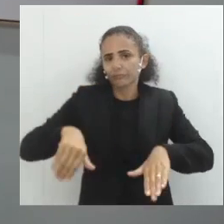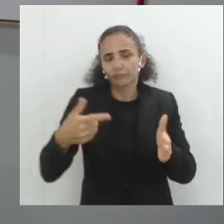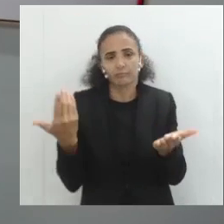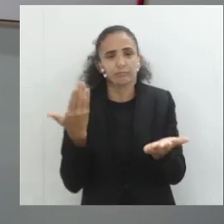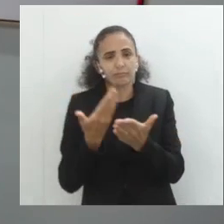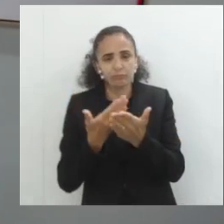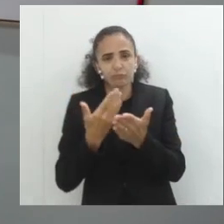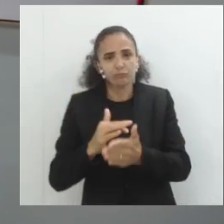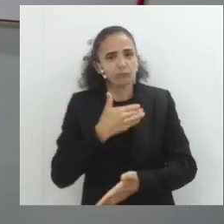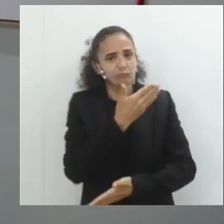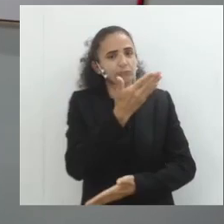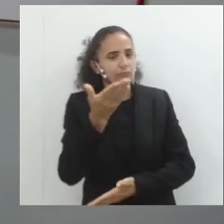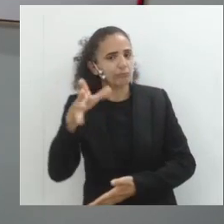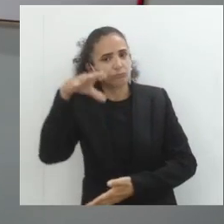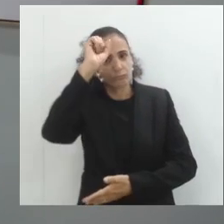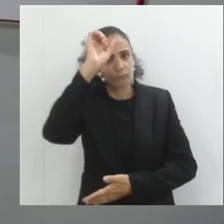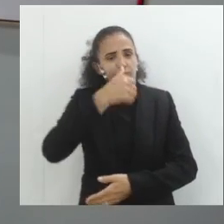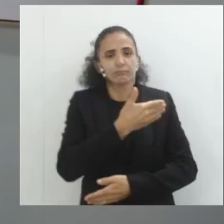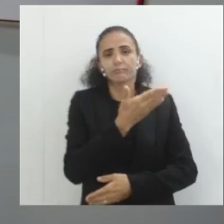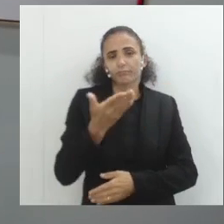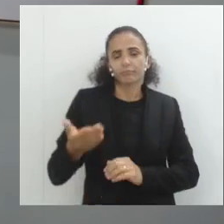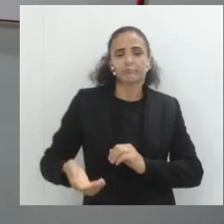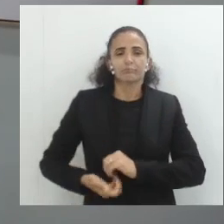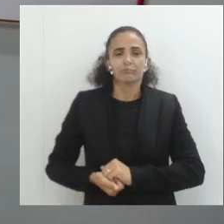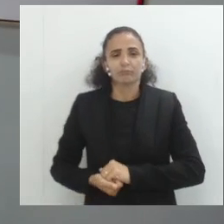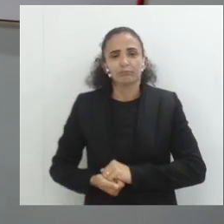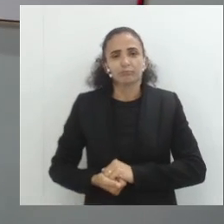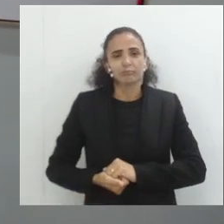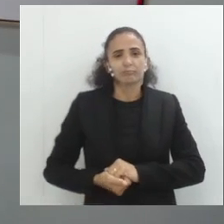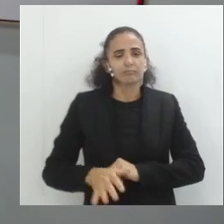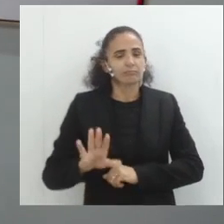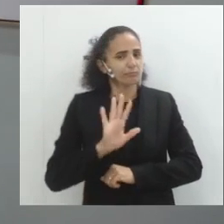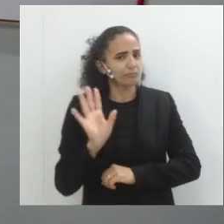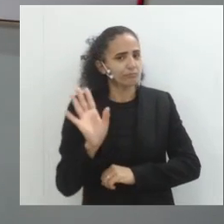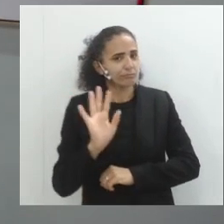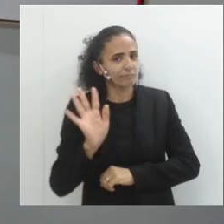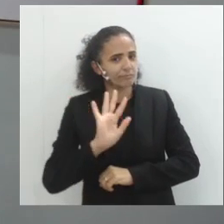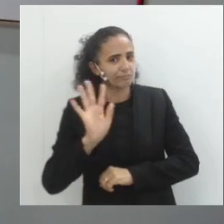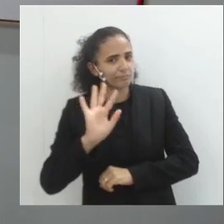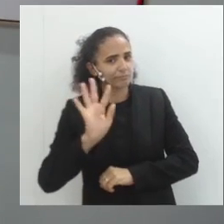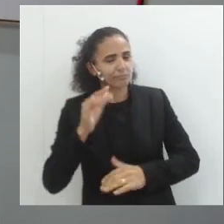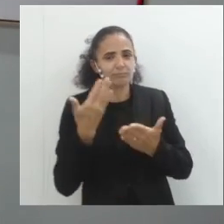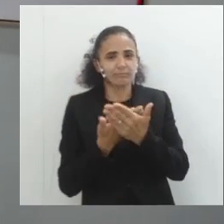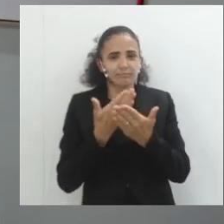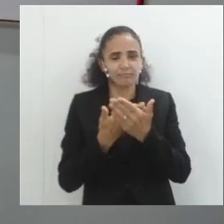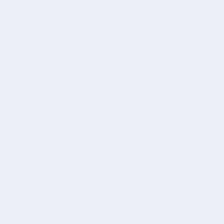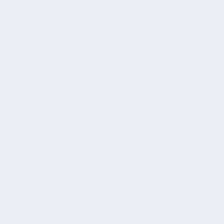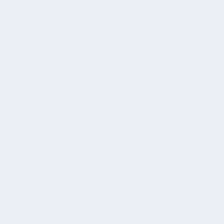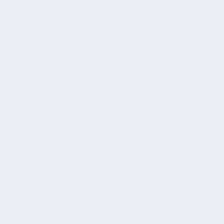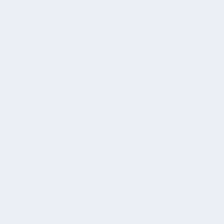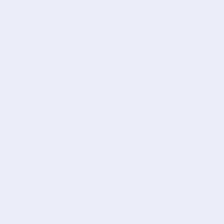e, sobretudo, para vocês aprenderem. Tá bem, gente? Então fico por aqui e até a próxima aula.